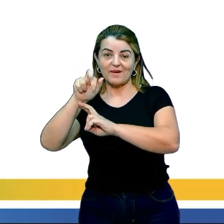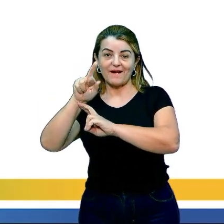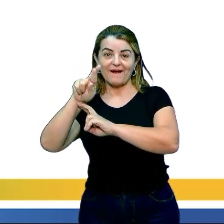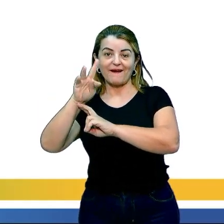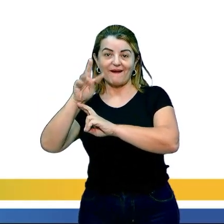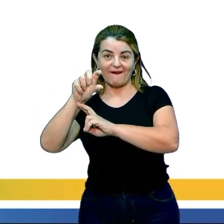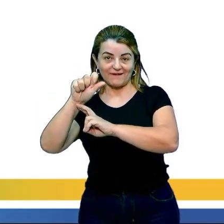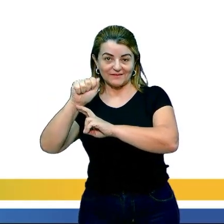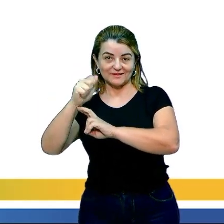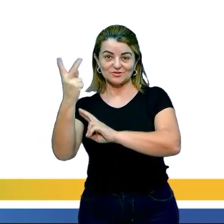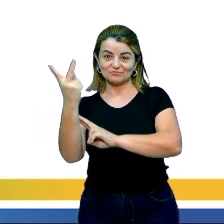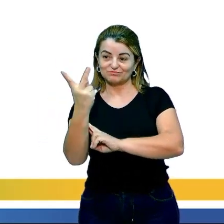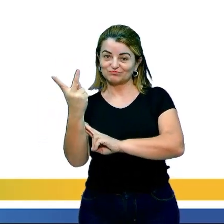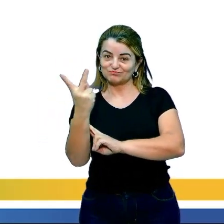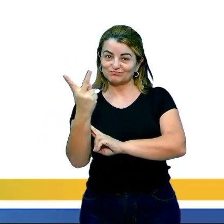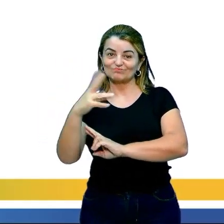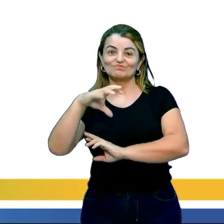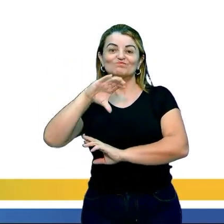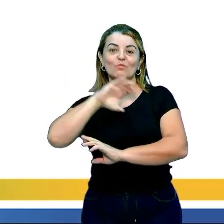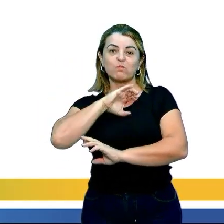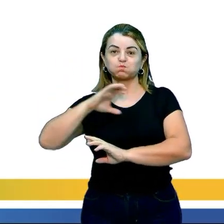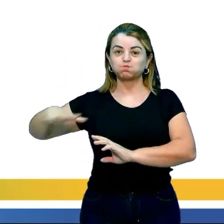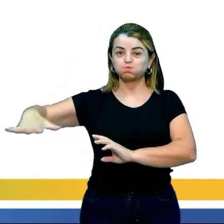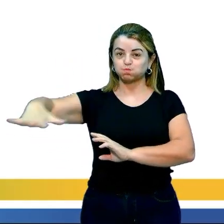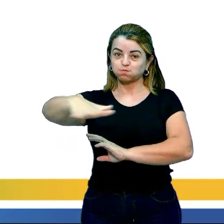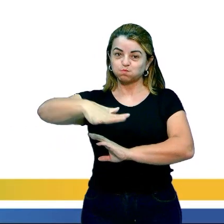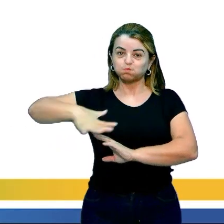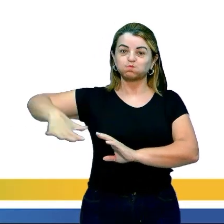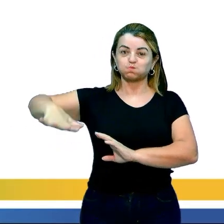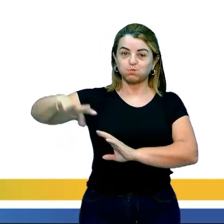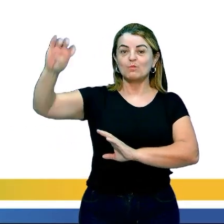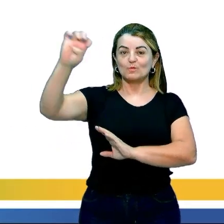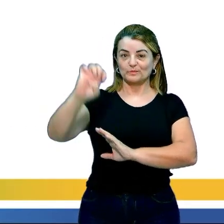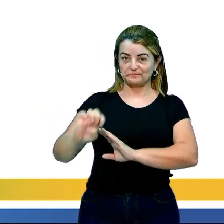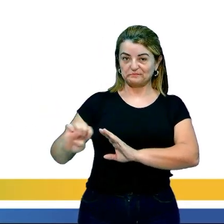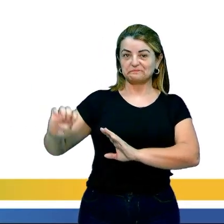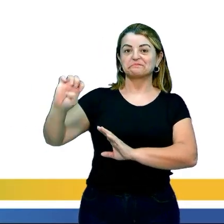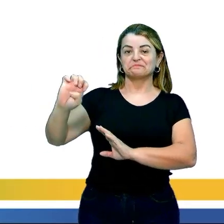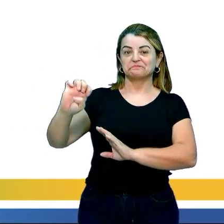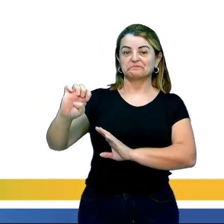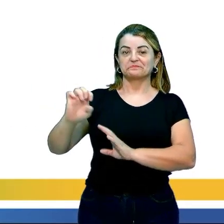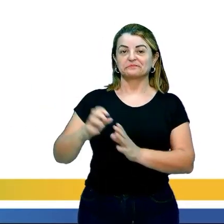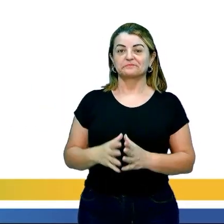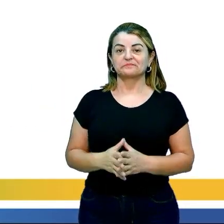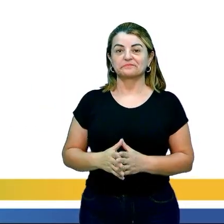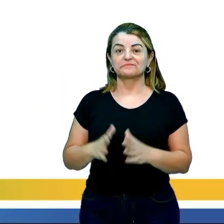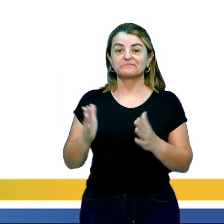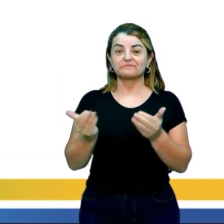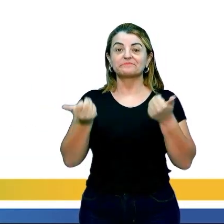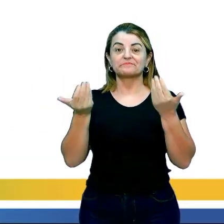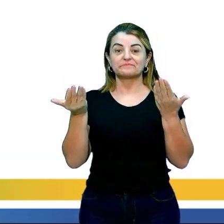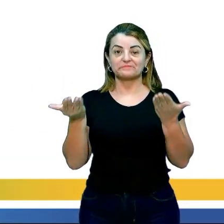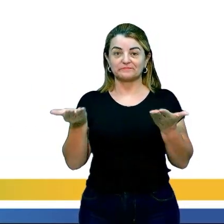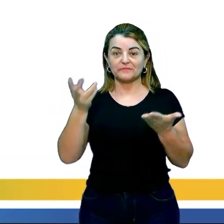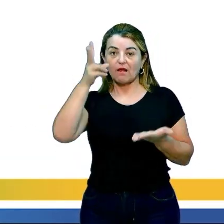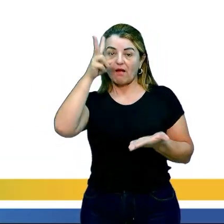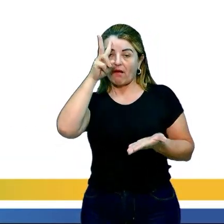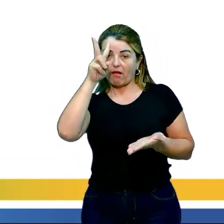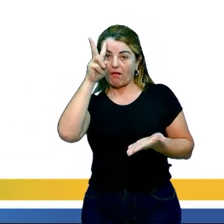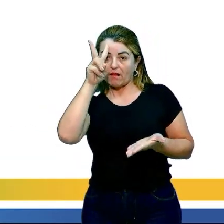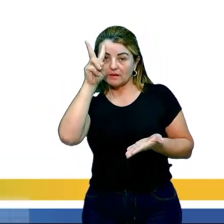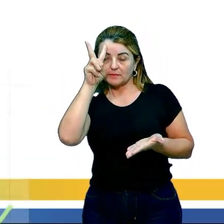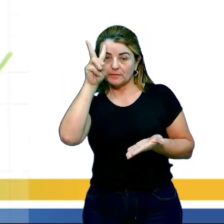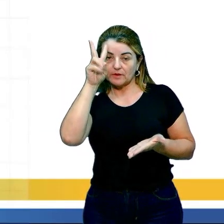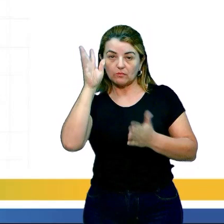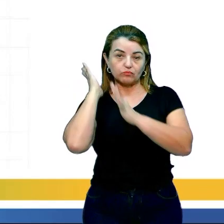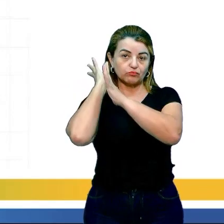cidades-estados né da grande civilização que nós estamos falando que a Grécia antiga e aí a gente vai relembrar um pouco